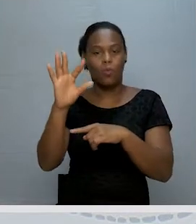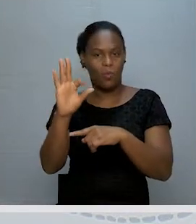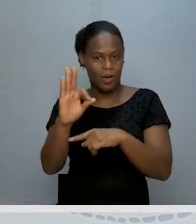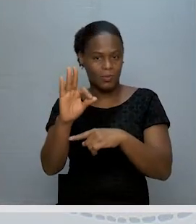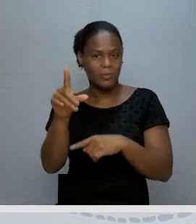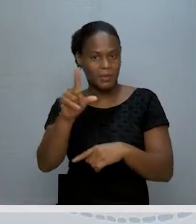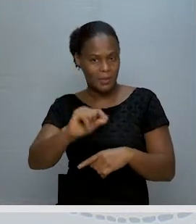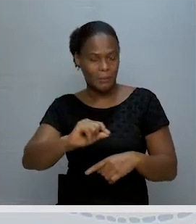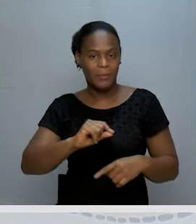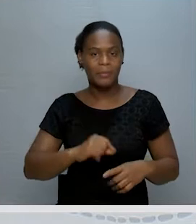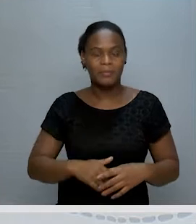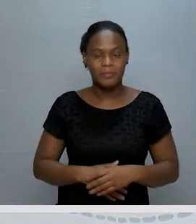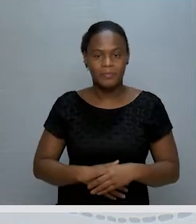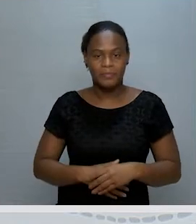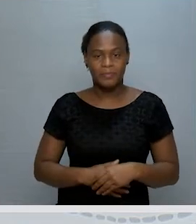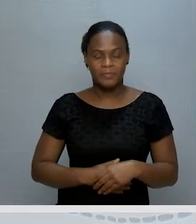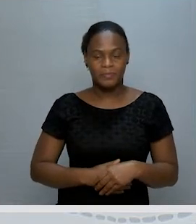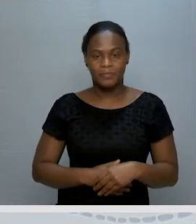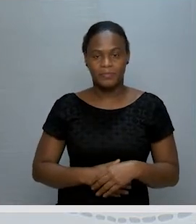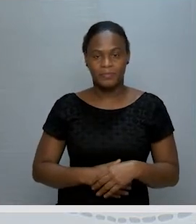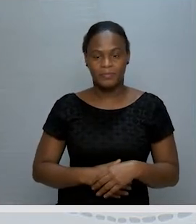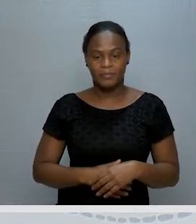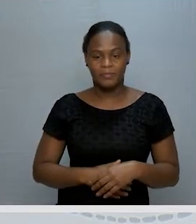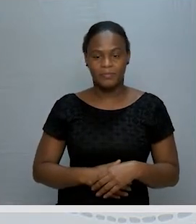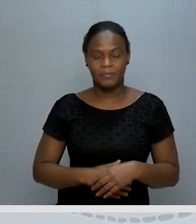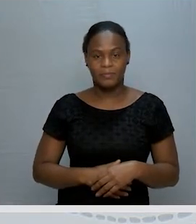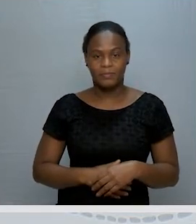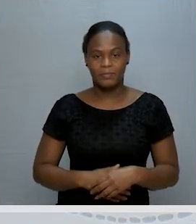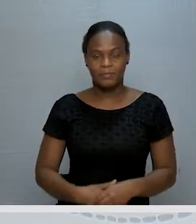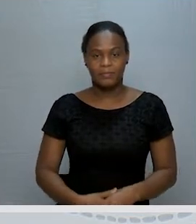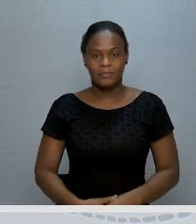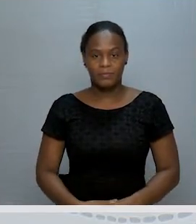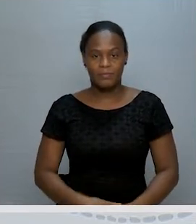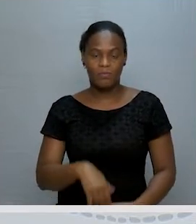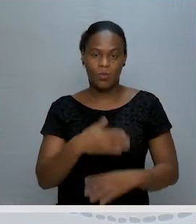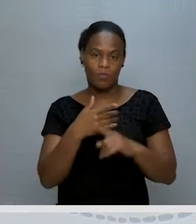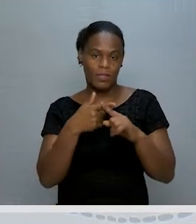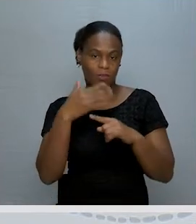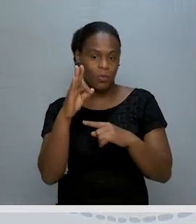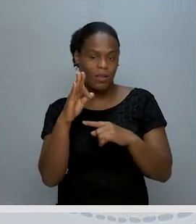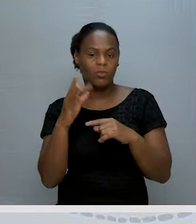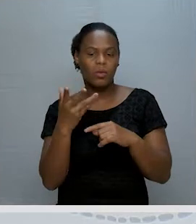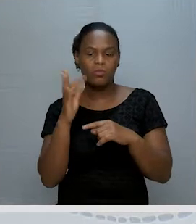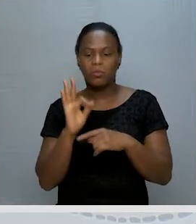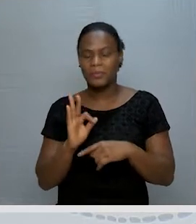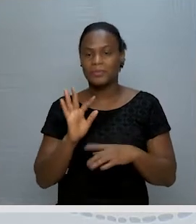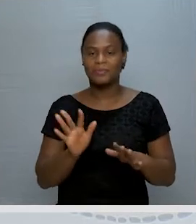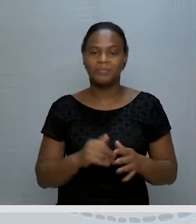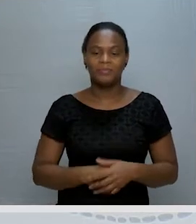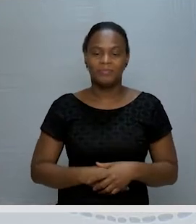multiplicar 4 no numerador. 1 vezes 4, isso,